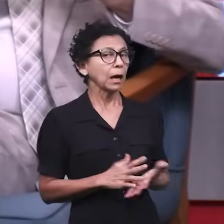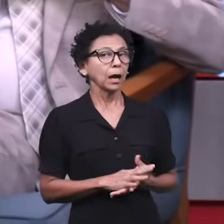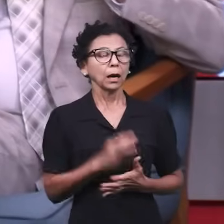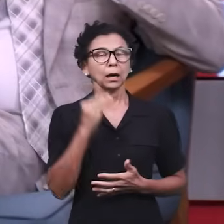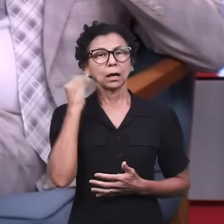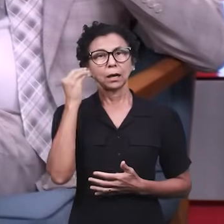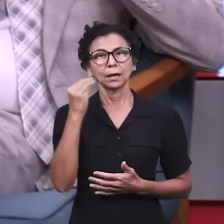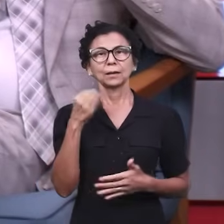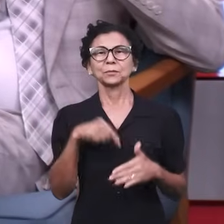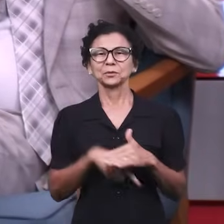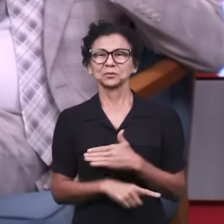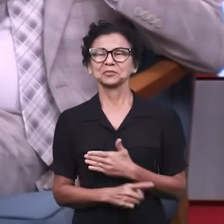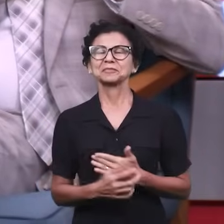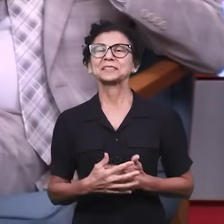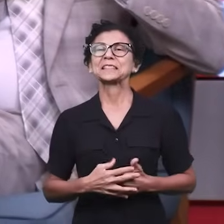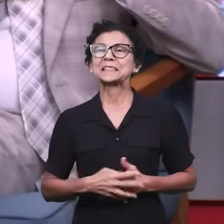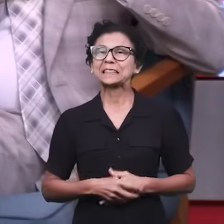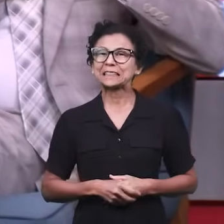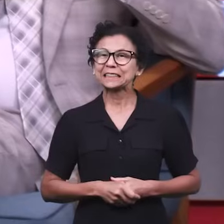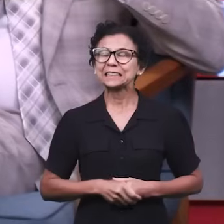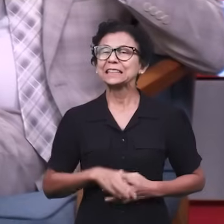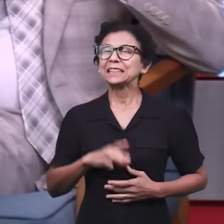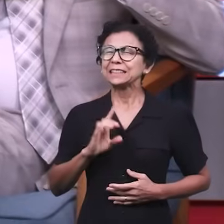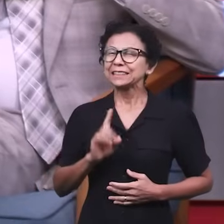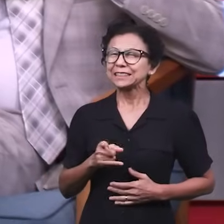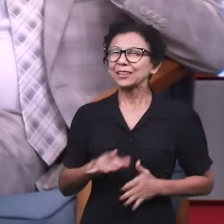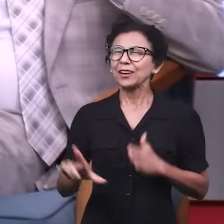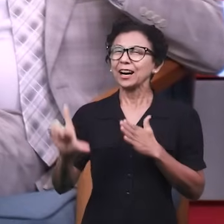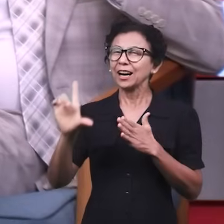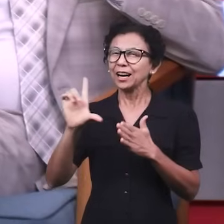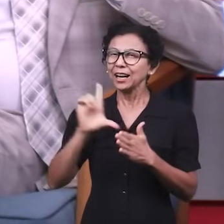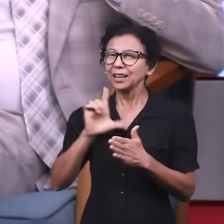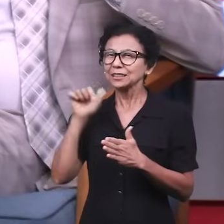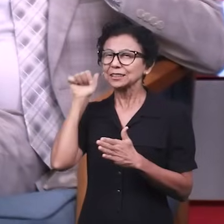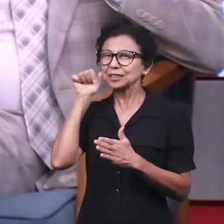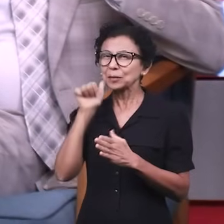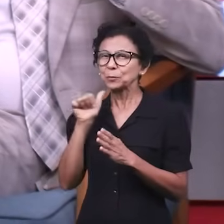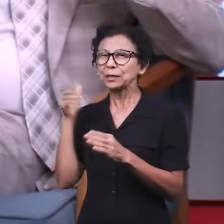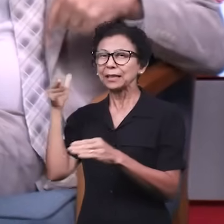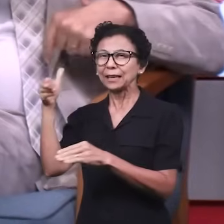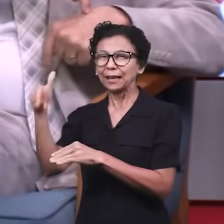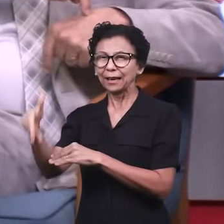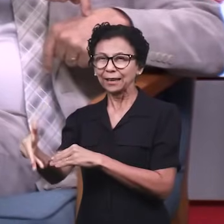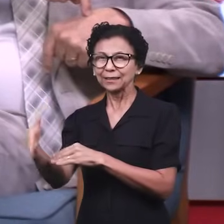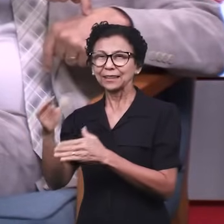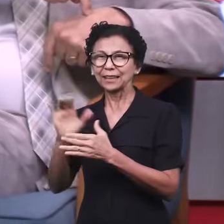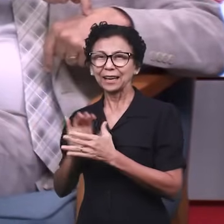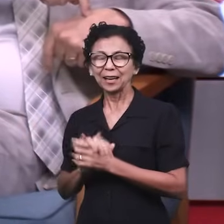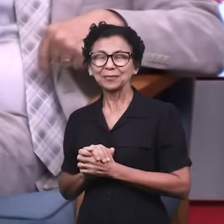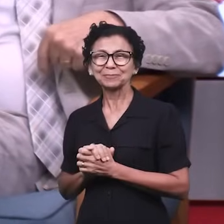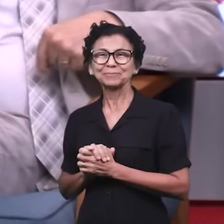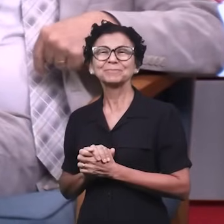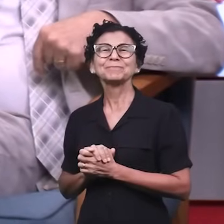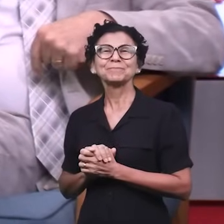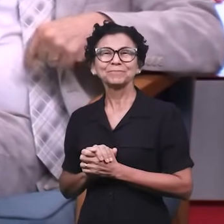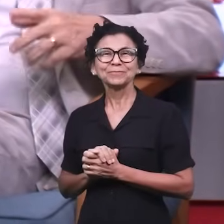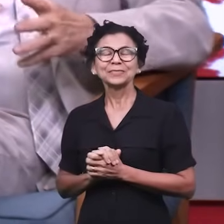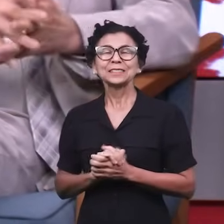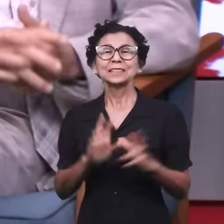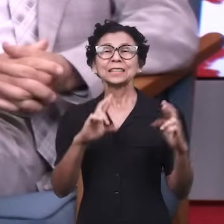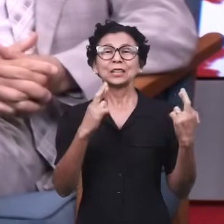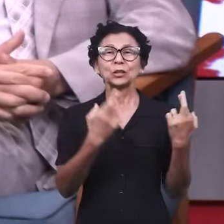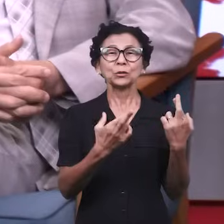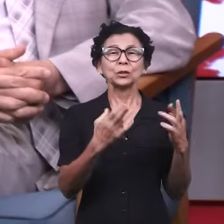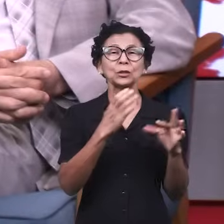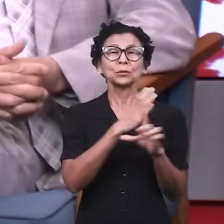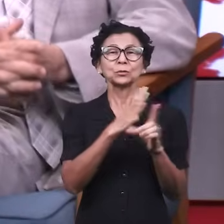Então, essa profecia dita antes que aquela mulher aparecesse no culto, essa profecia se cumpriu no